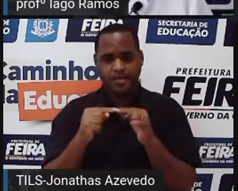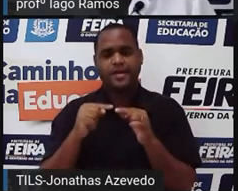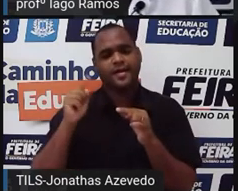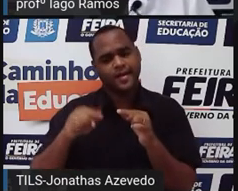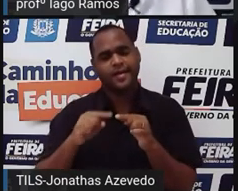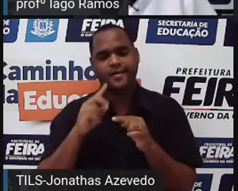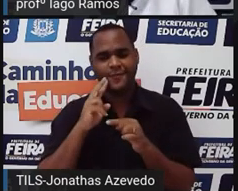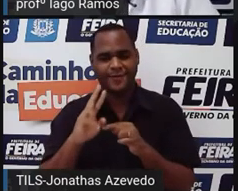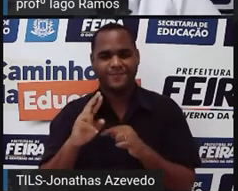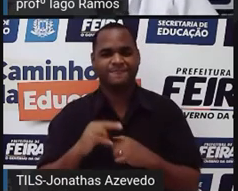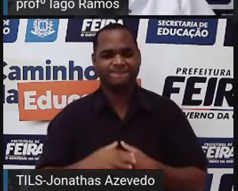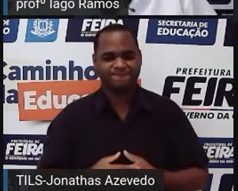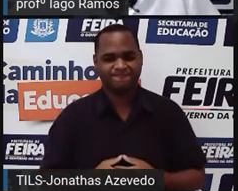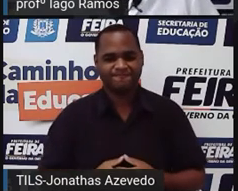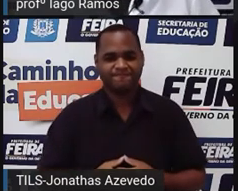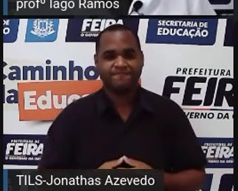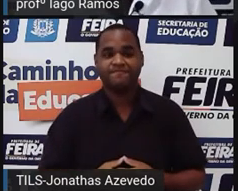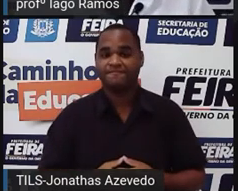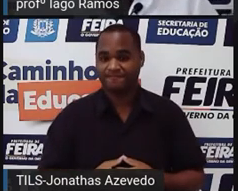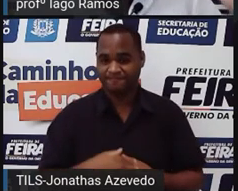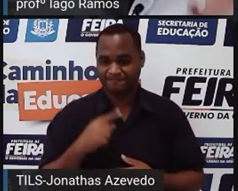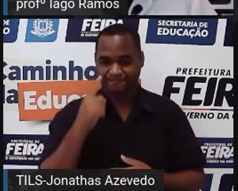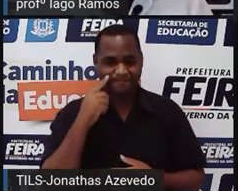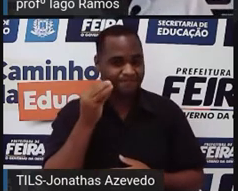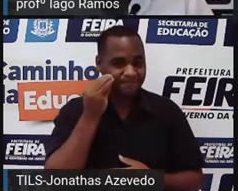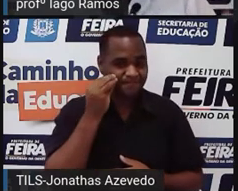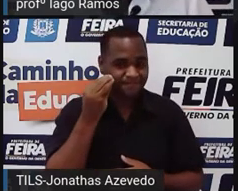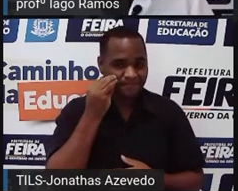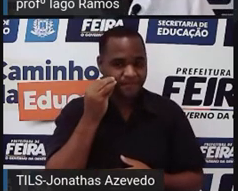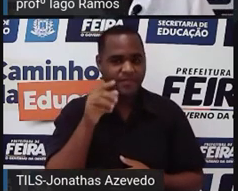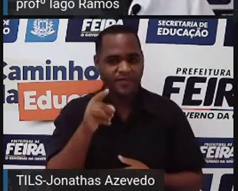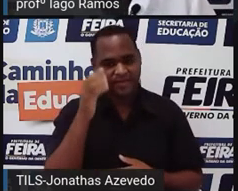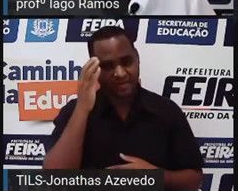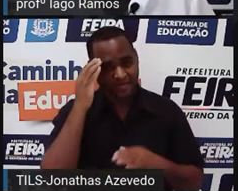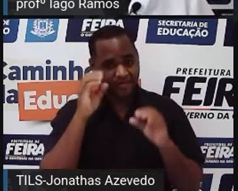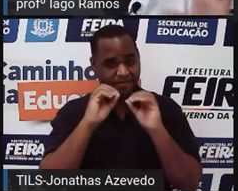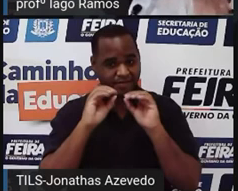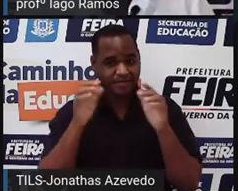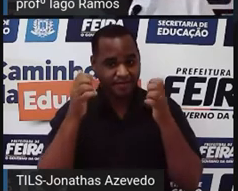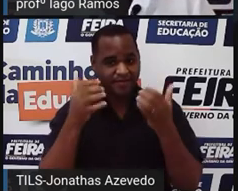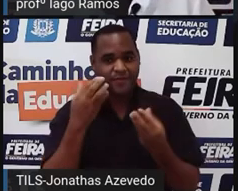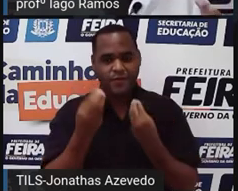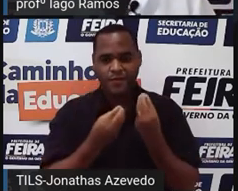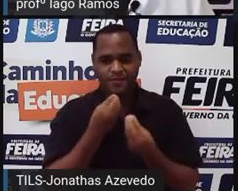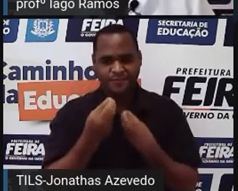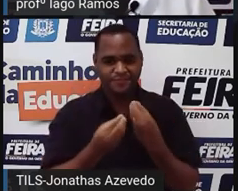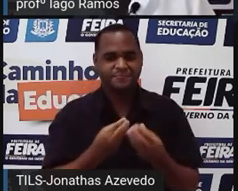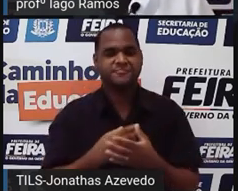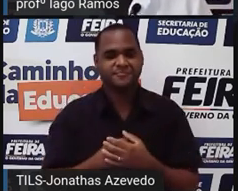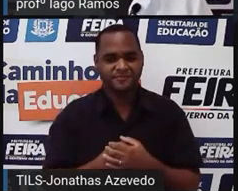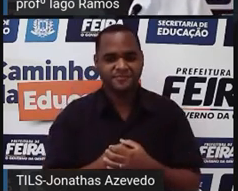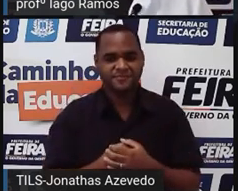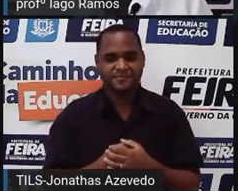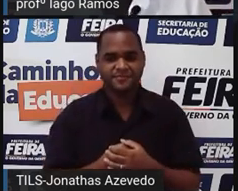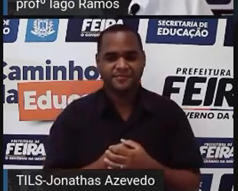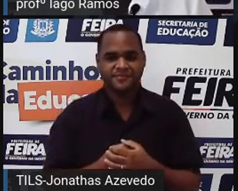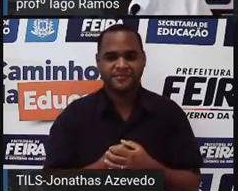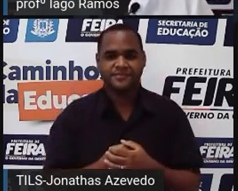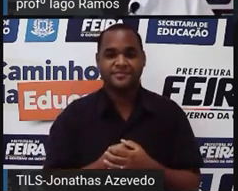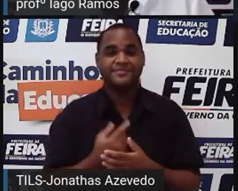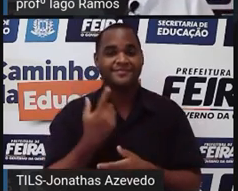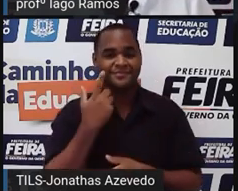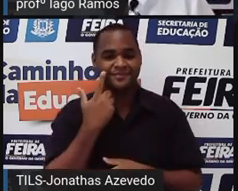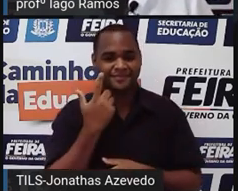tá bom? Então, assim, bora testar. Deixa eu ver se você entendeu. Vamos ver se a gente entendeu mesmo esse negócio aí,